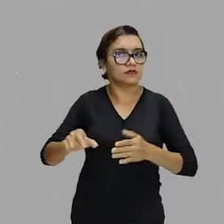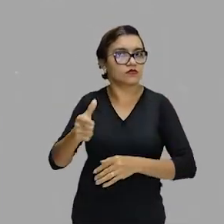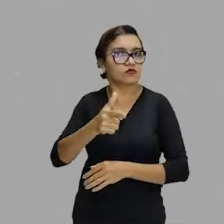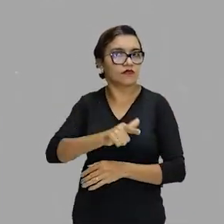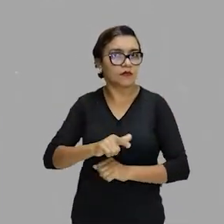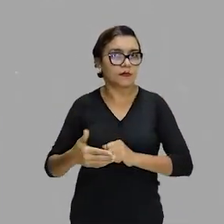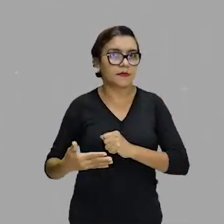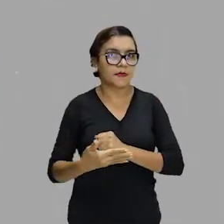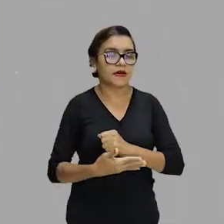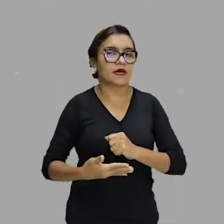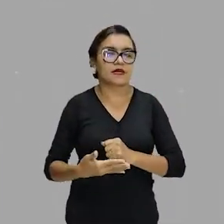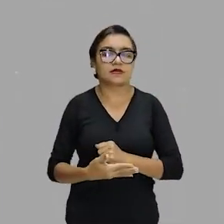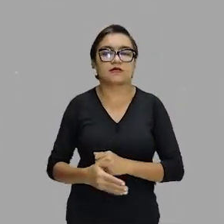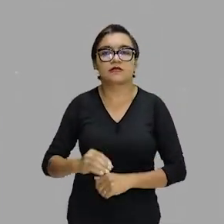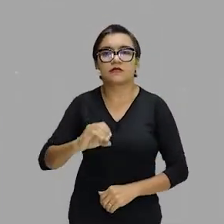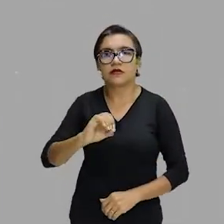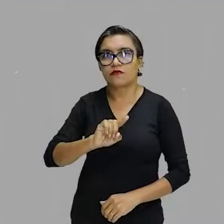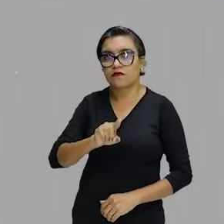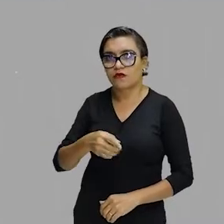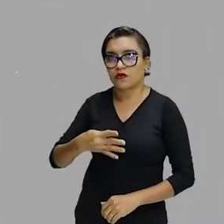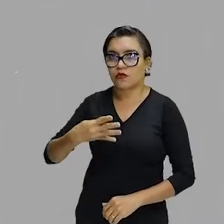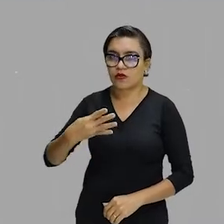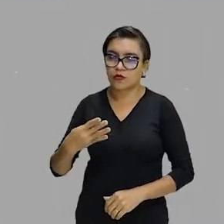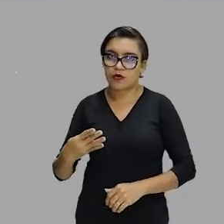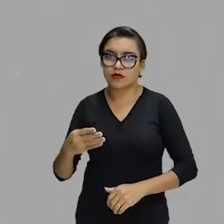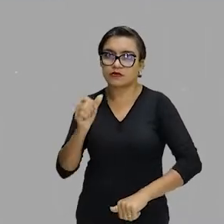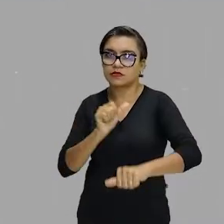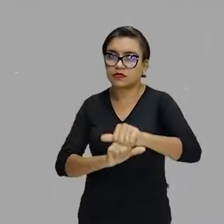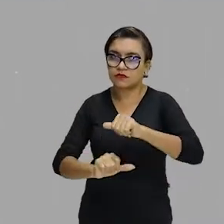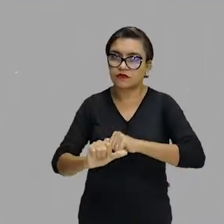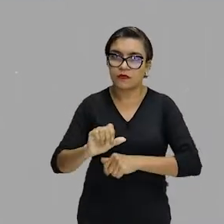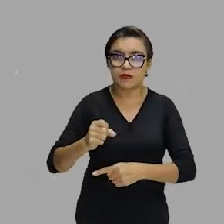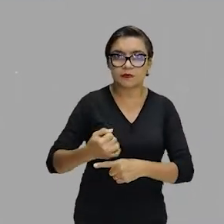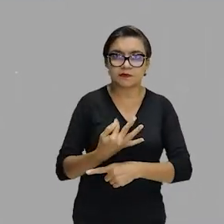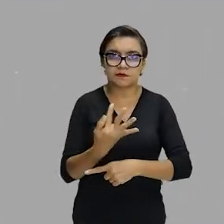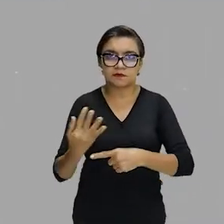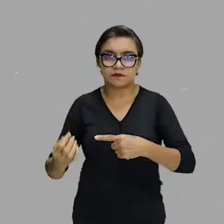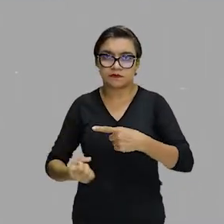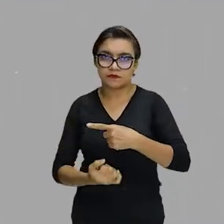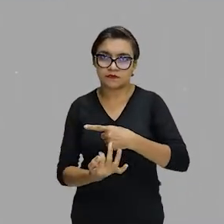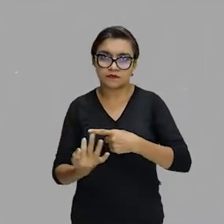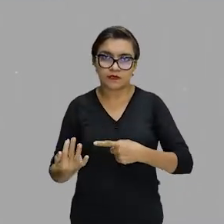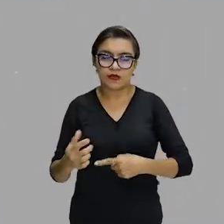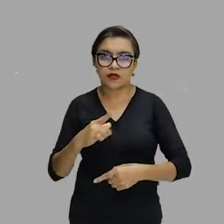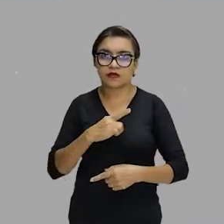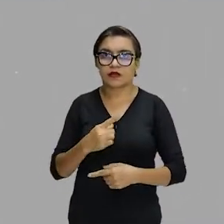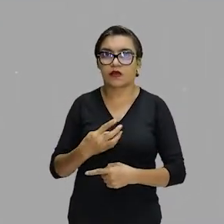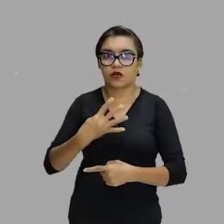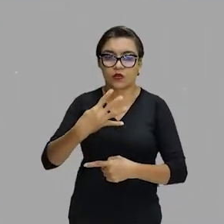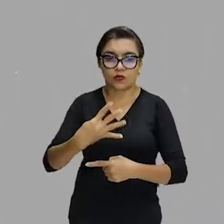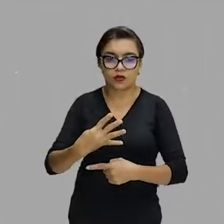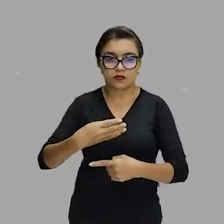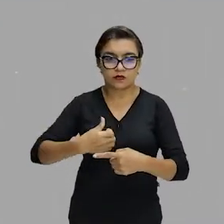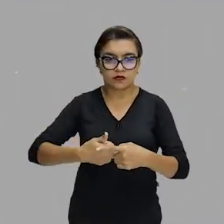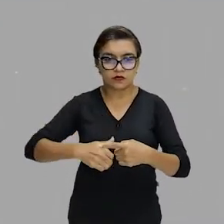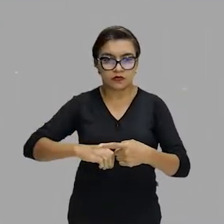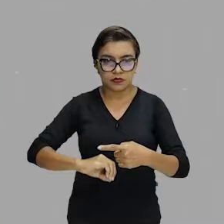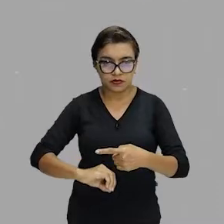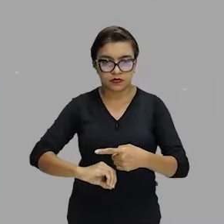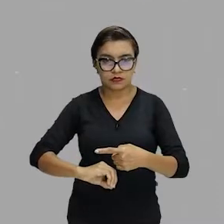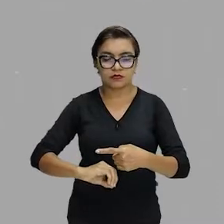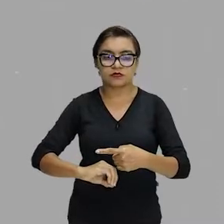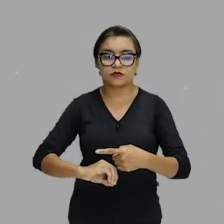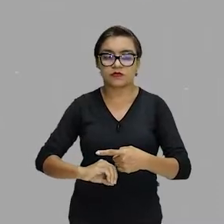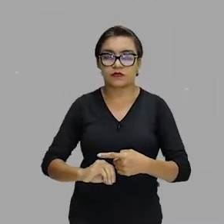base. É 0,4, transformando para a fração, nós temos 4/10. Aqui é